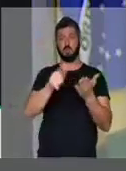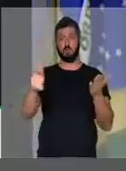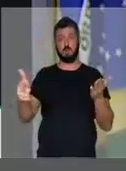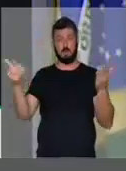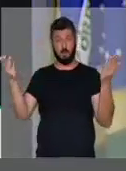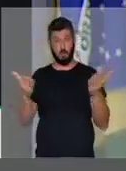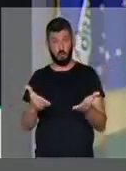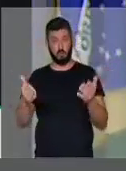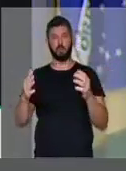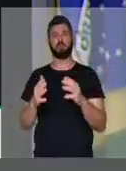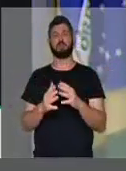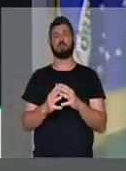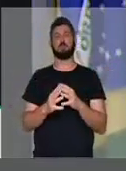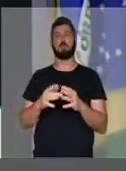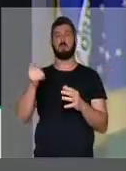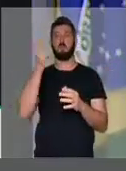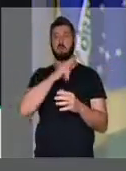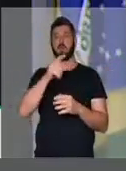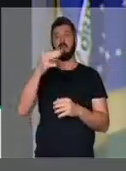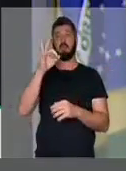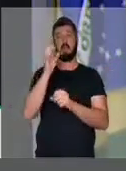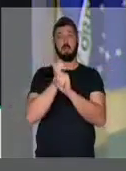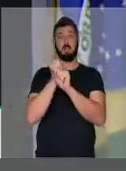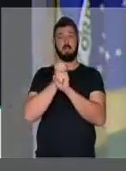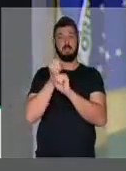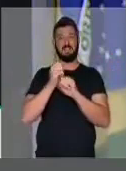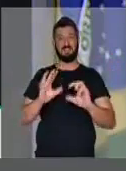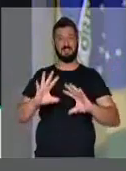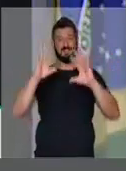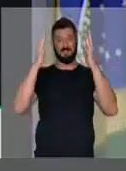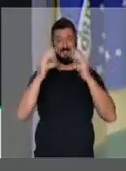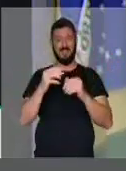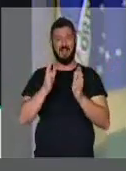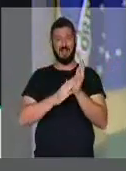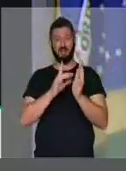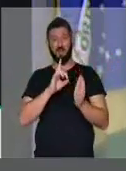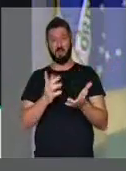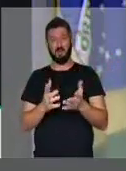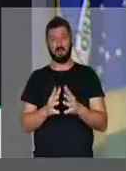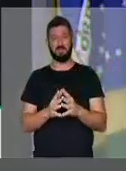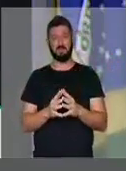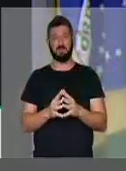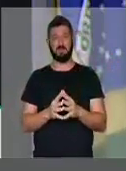nesta edição alcança 10 anos de existência,